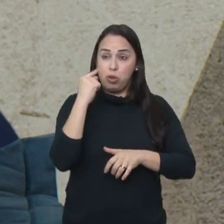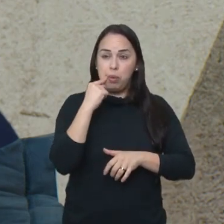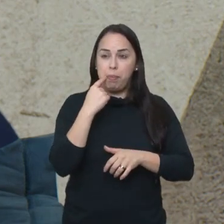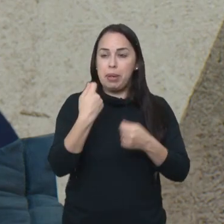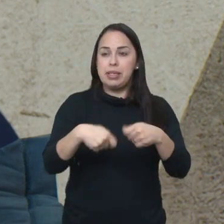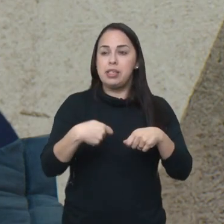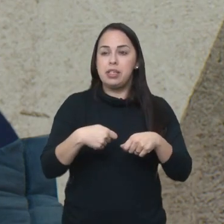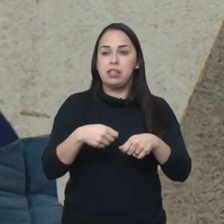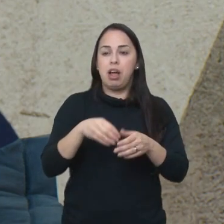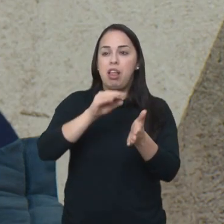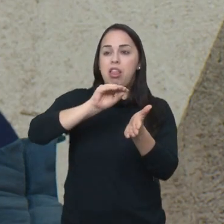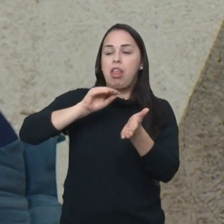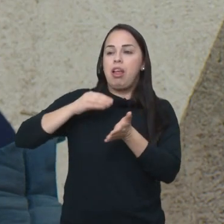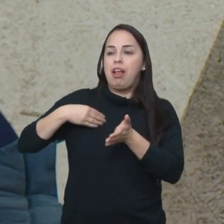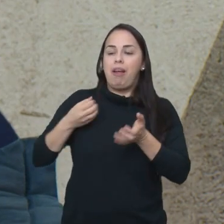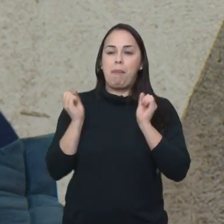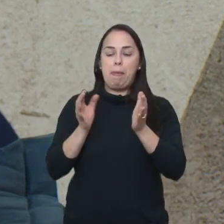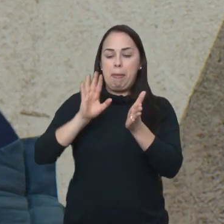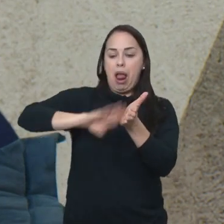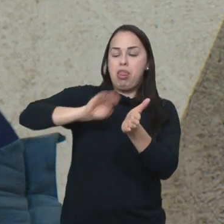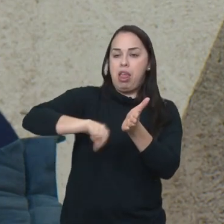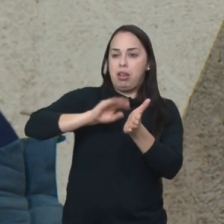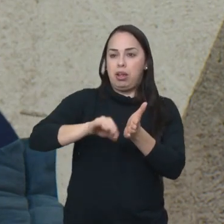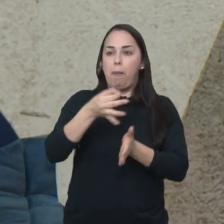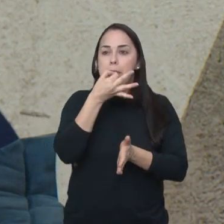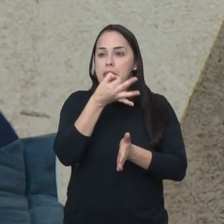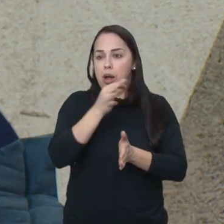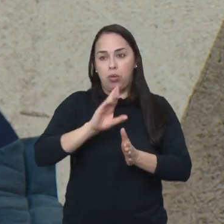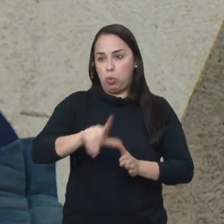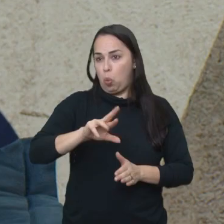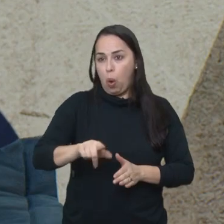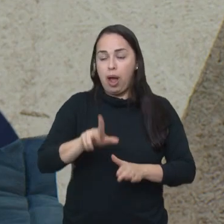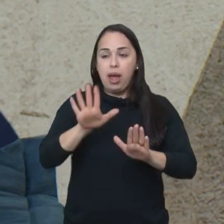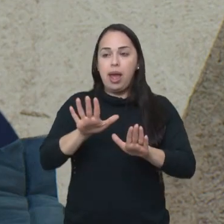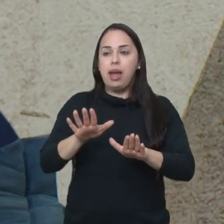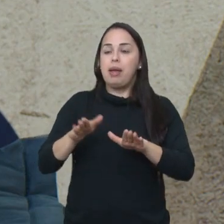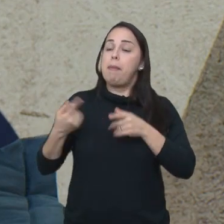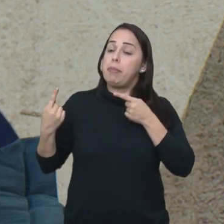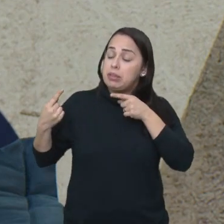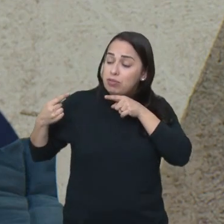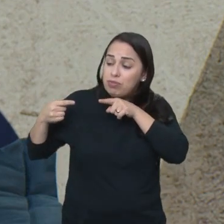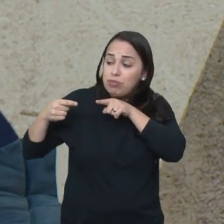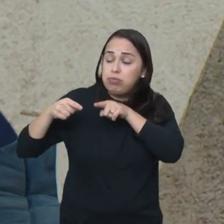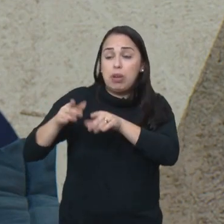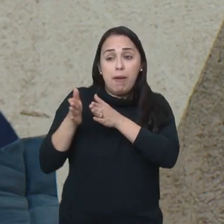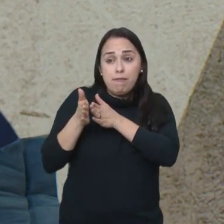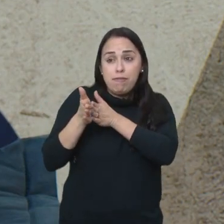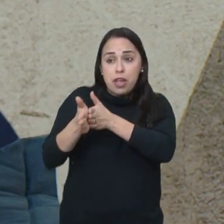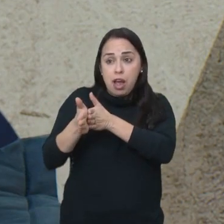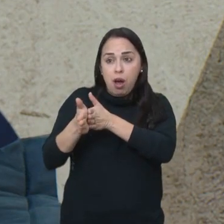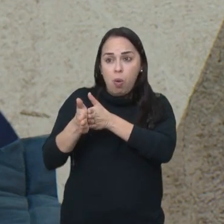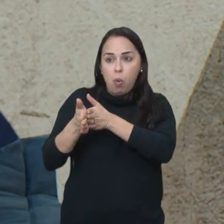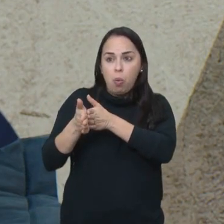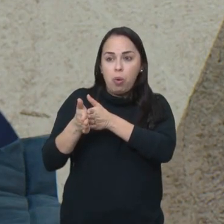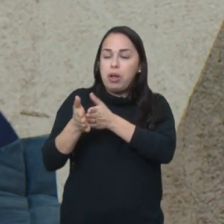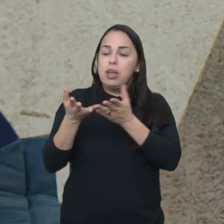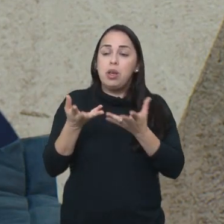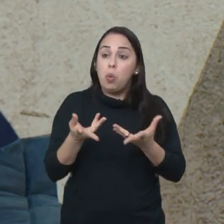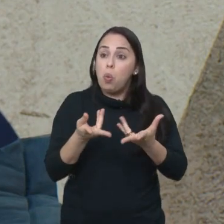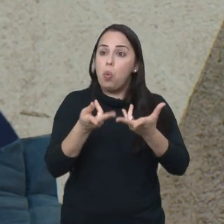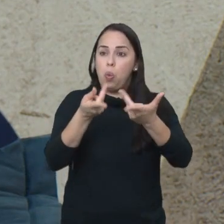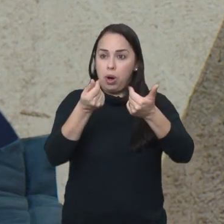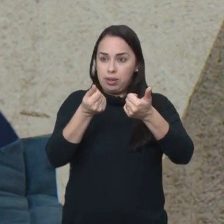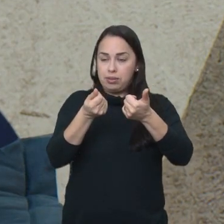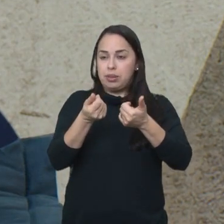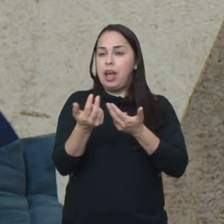de um filtro, ela precisa de se comunicar de forma direta, ela precisa que o discurso seja fiel, ela precisa que o